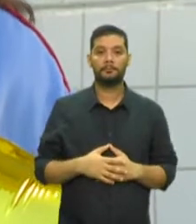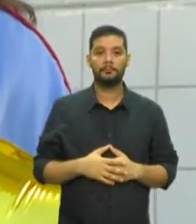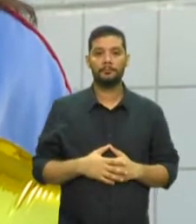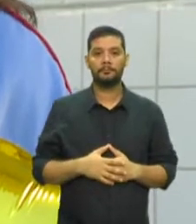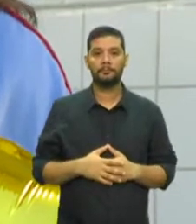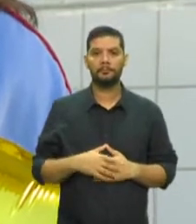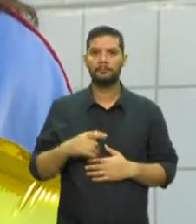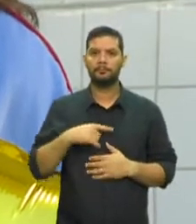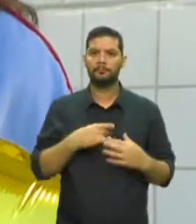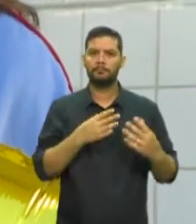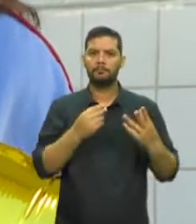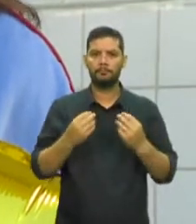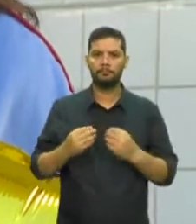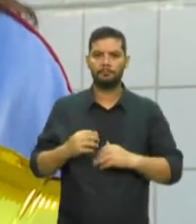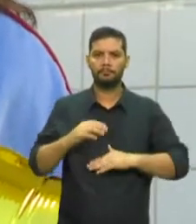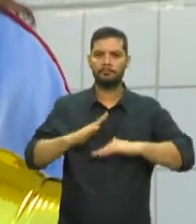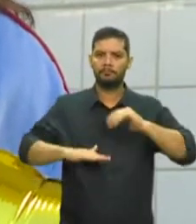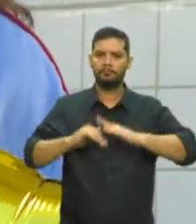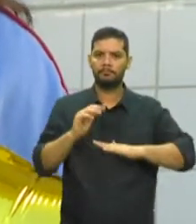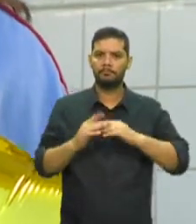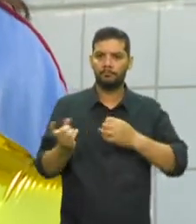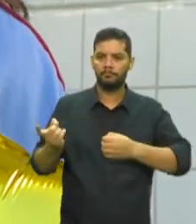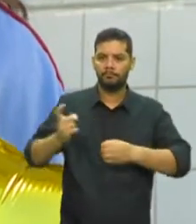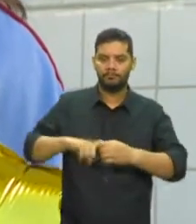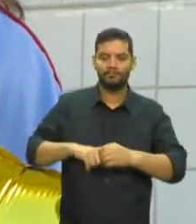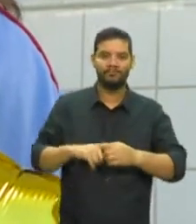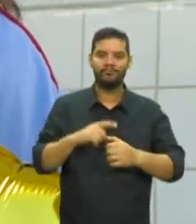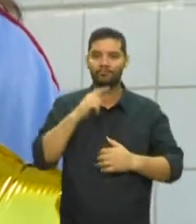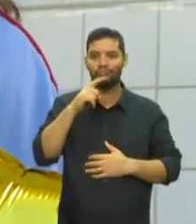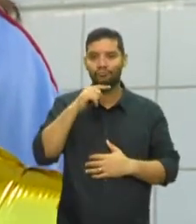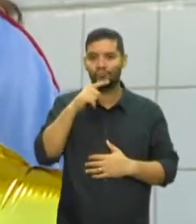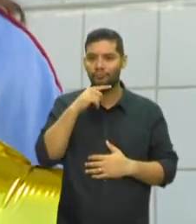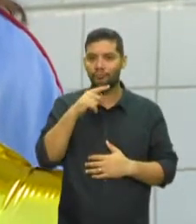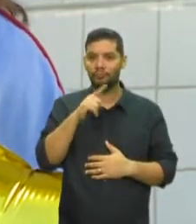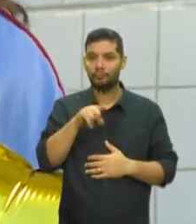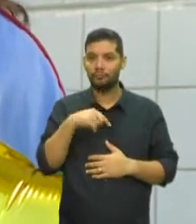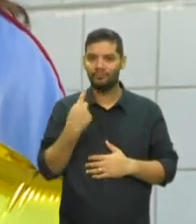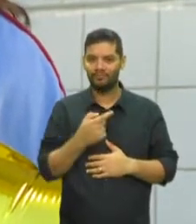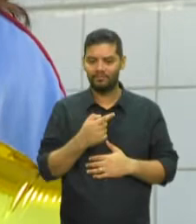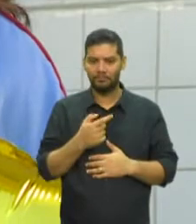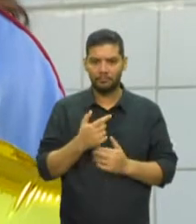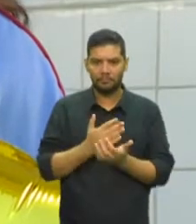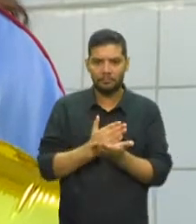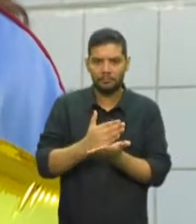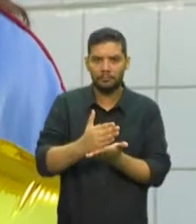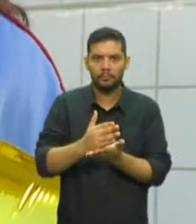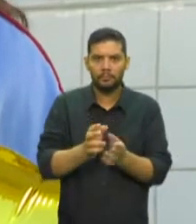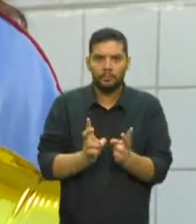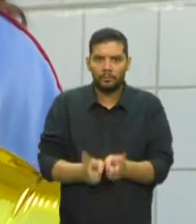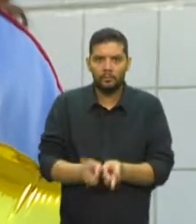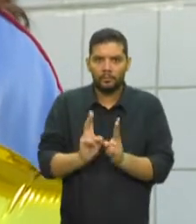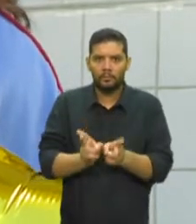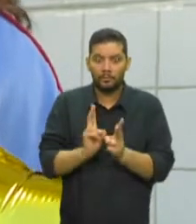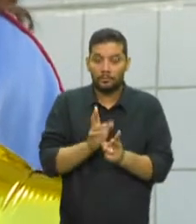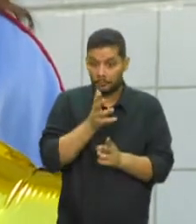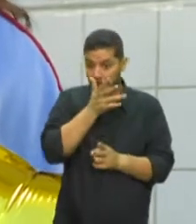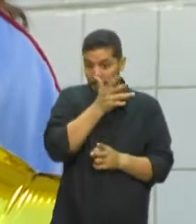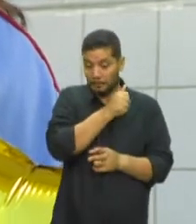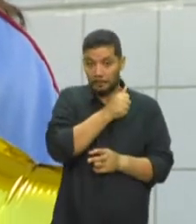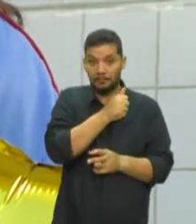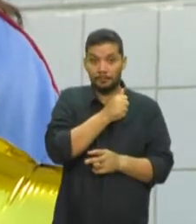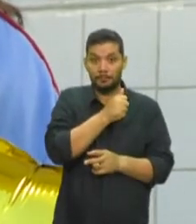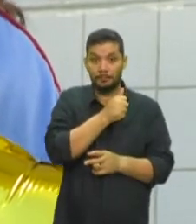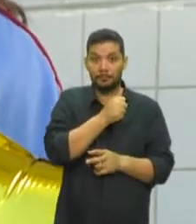muitos funcionários que não puderam mais comparecer, e nós que ficamos na linha de frente, os que conseguiram sobreviver a essa primeira onda